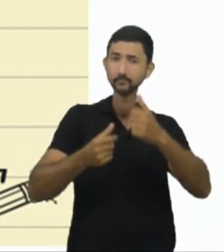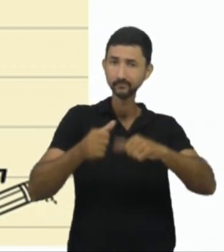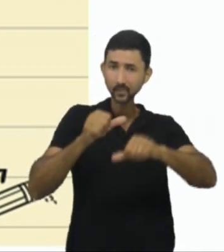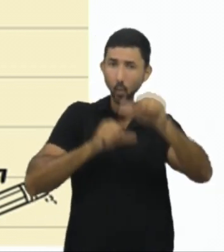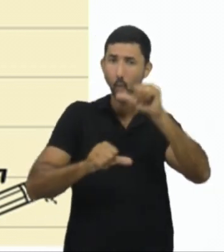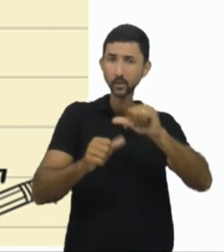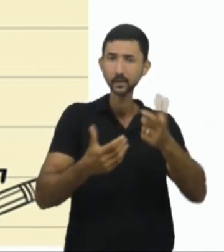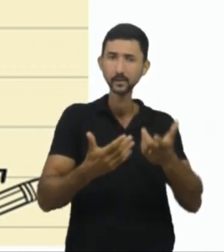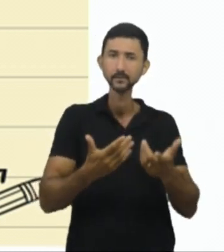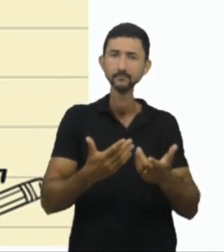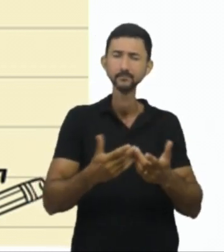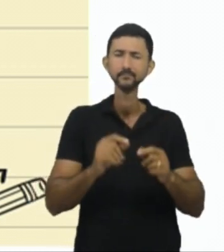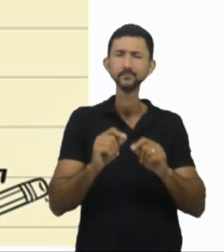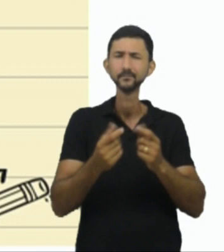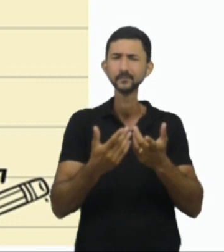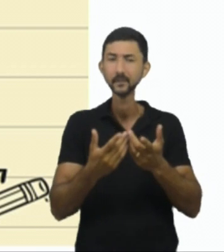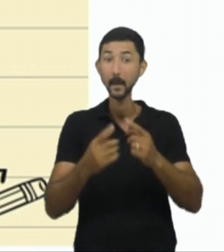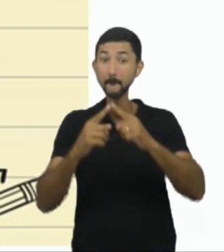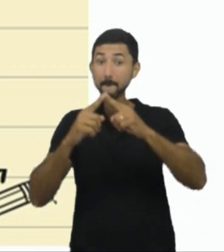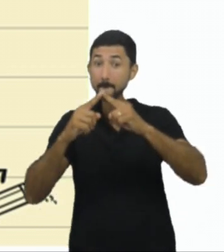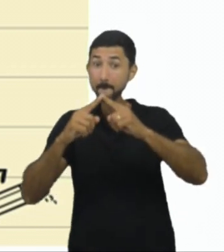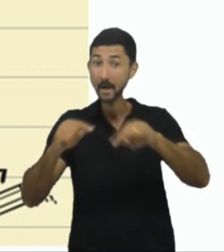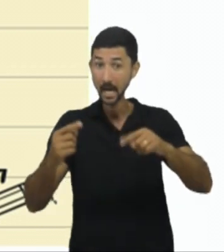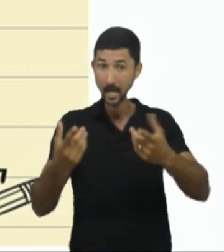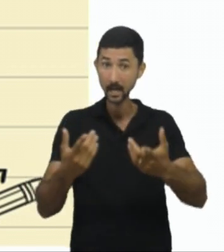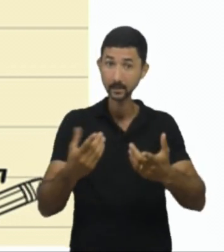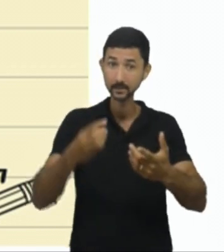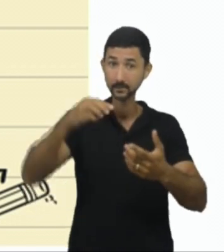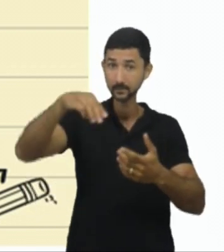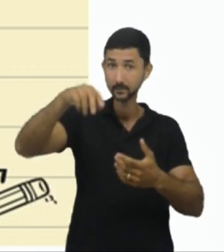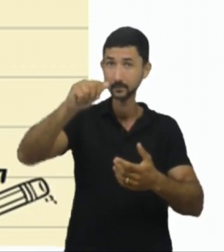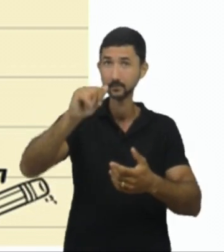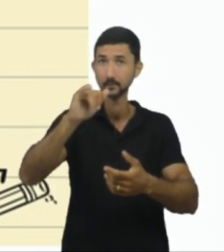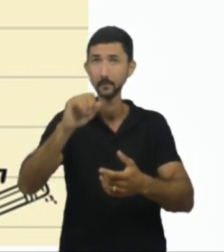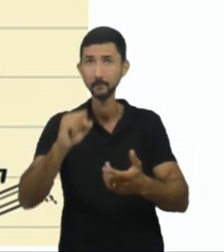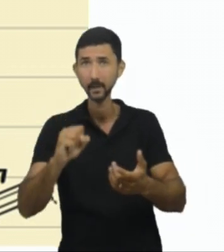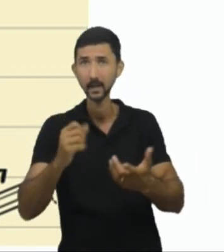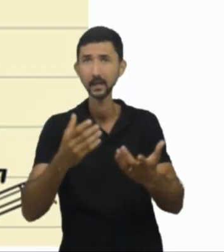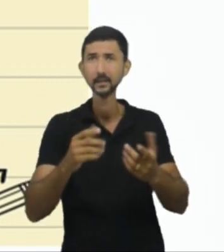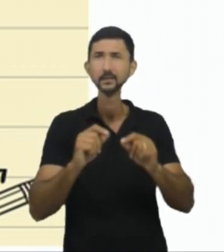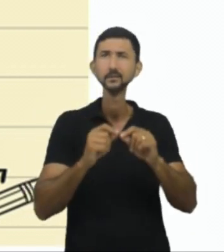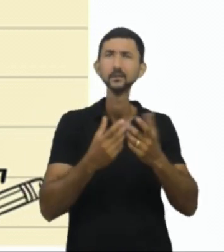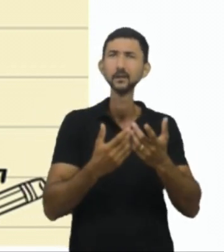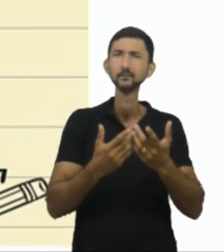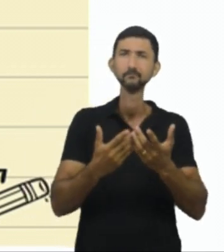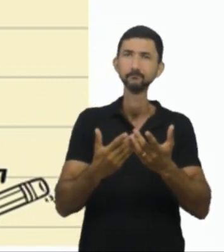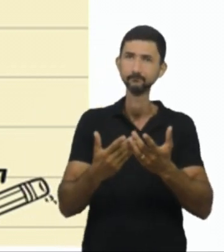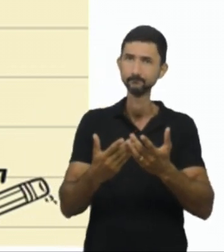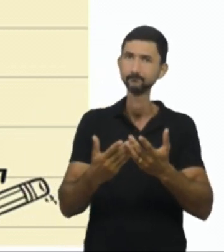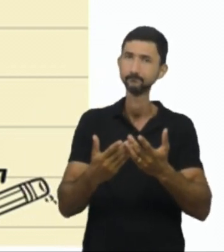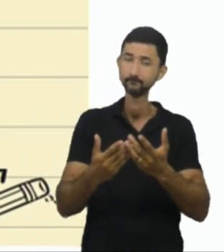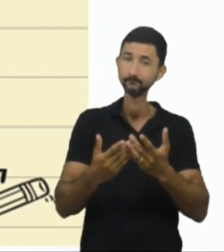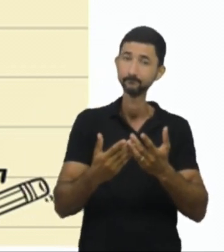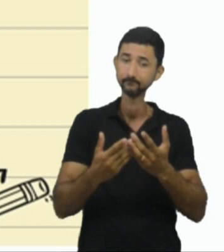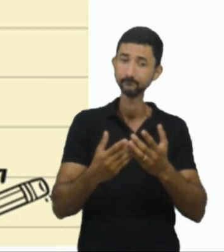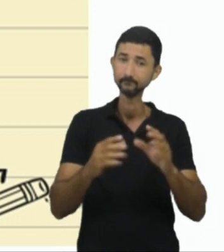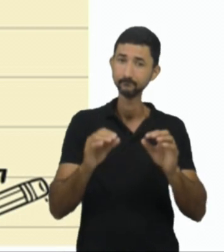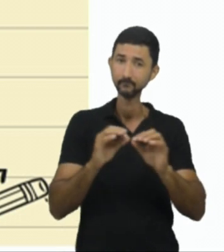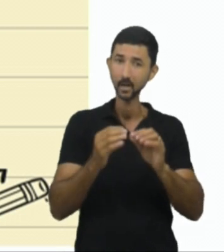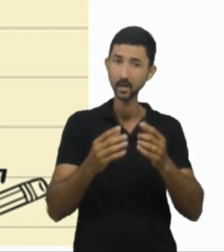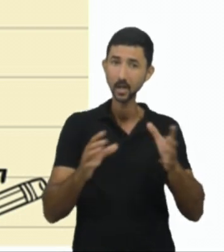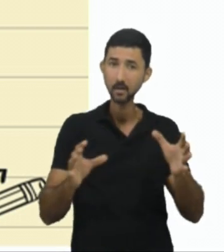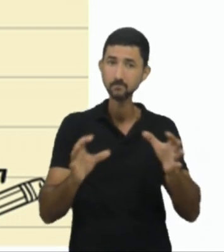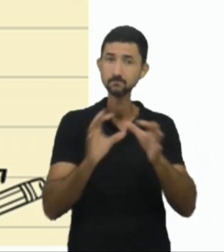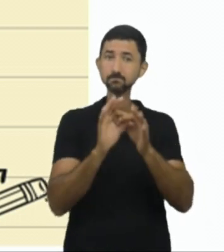daquilo que se esperava. Então, mas ele é responsável pela oposição. É uma conjunção que